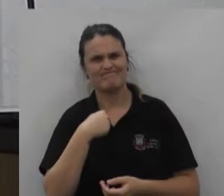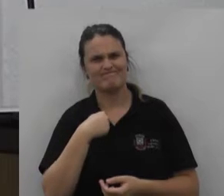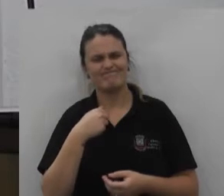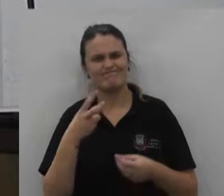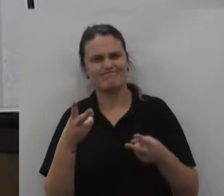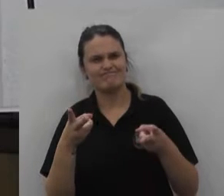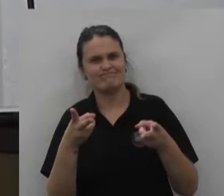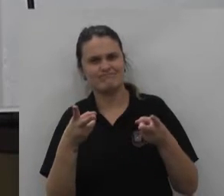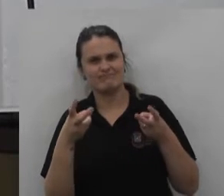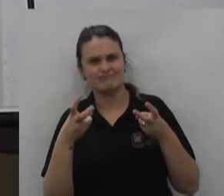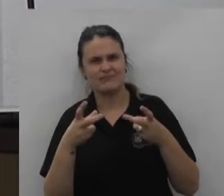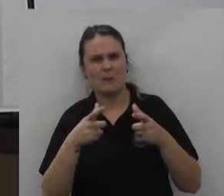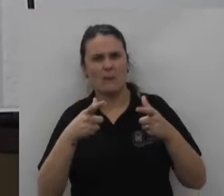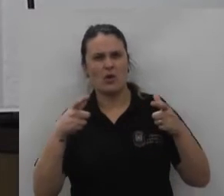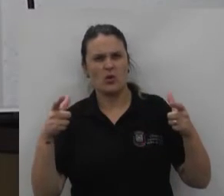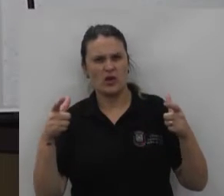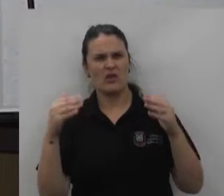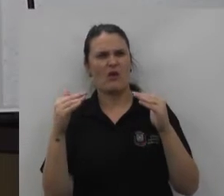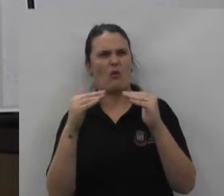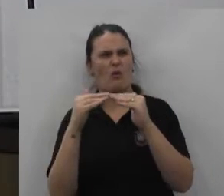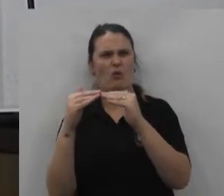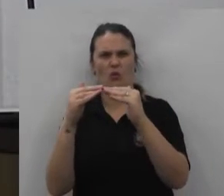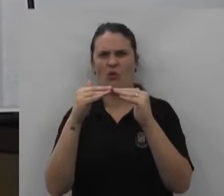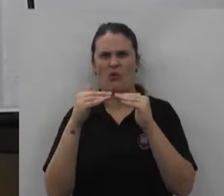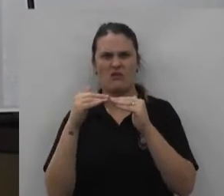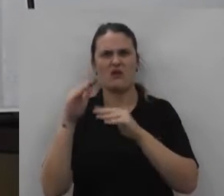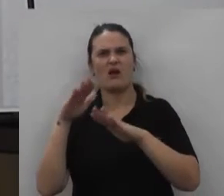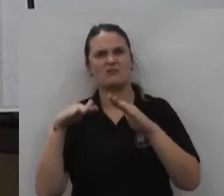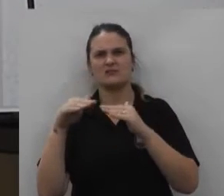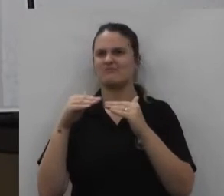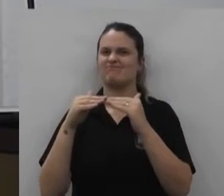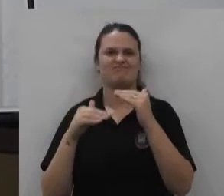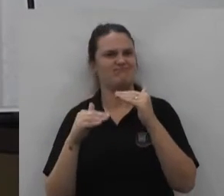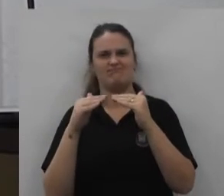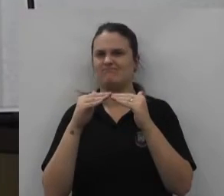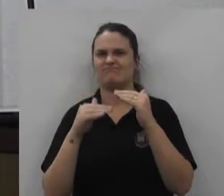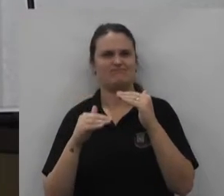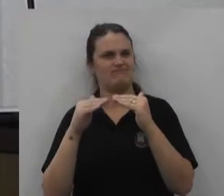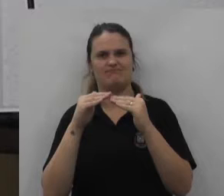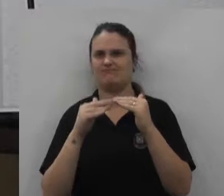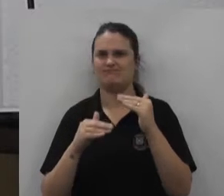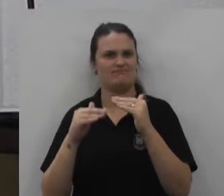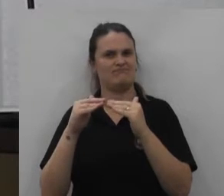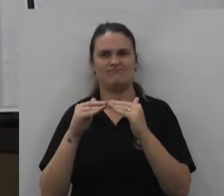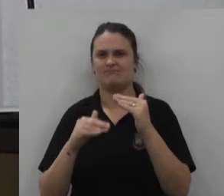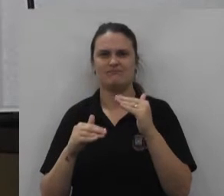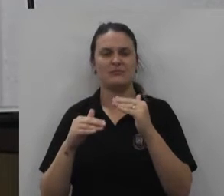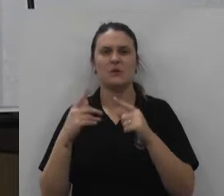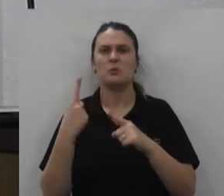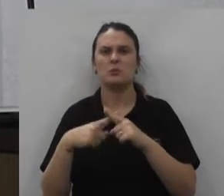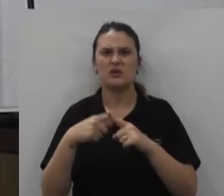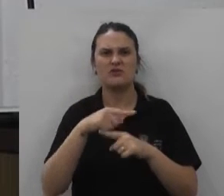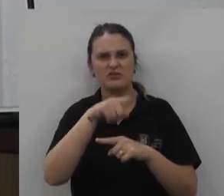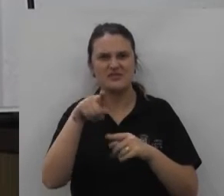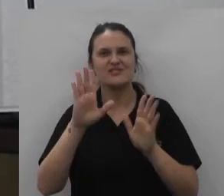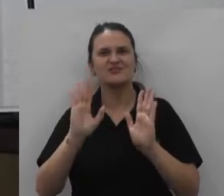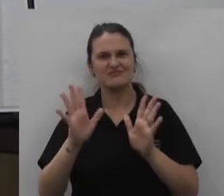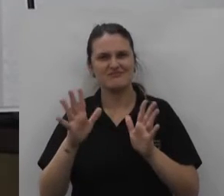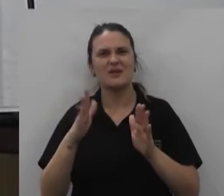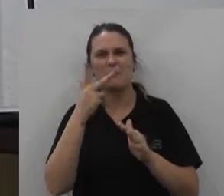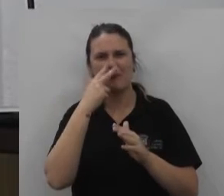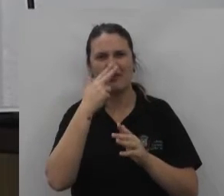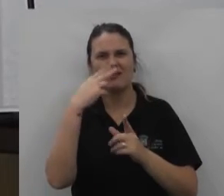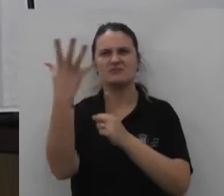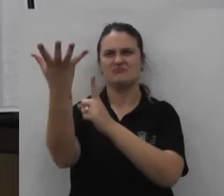Percebo, maioria concordando comigo, mas alguém dissidente também dizendo que não na cabeça, porque você já foi